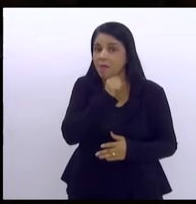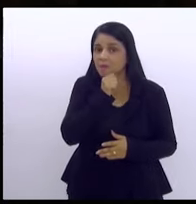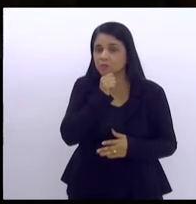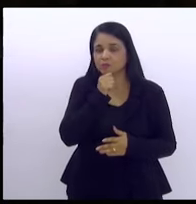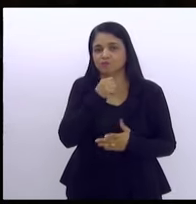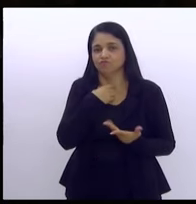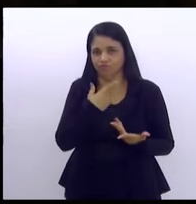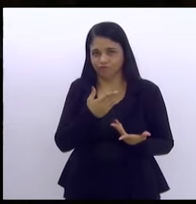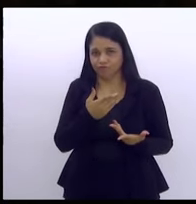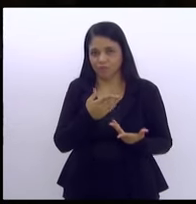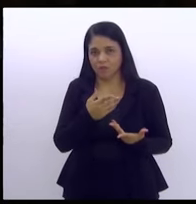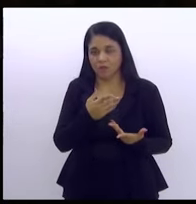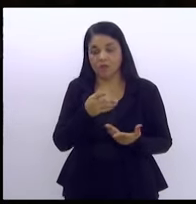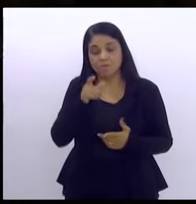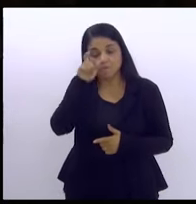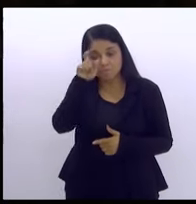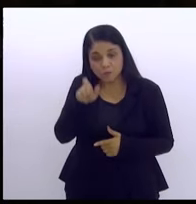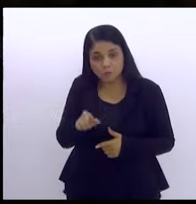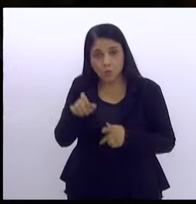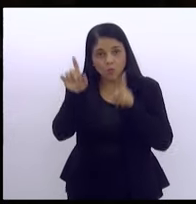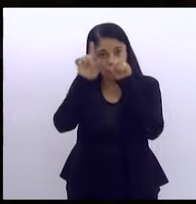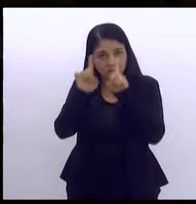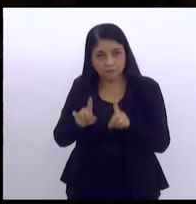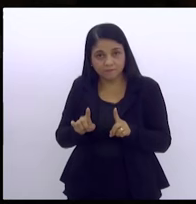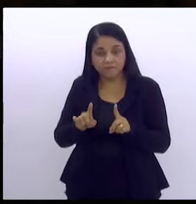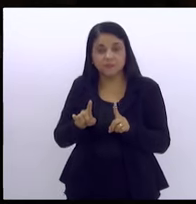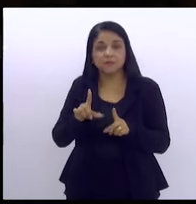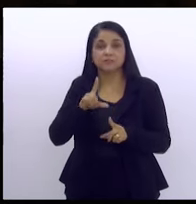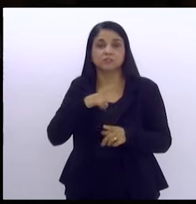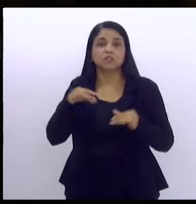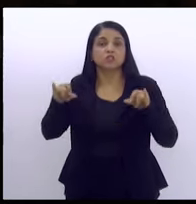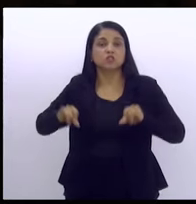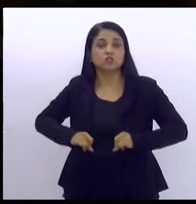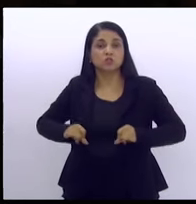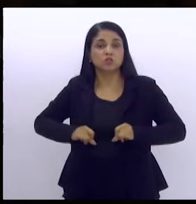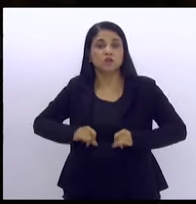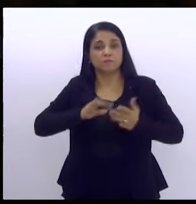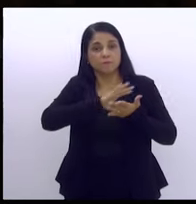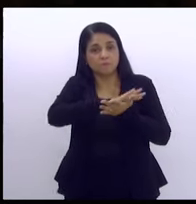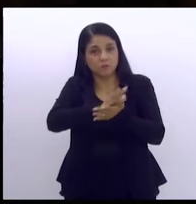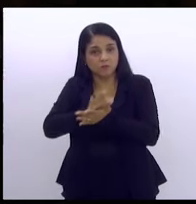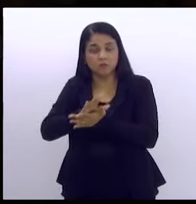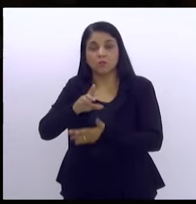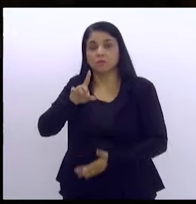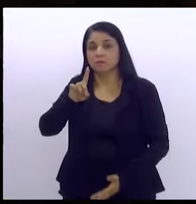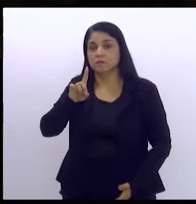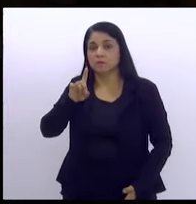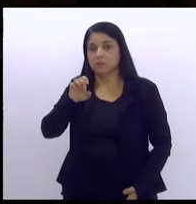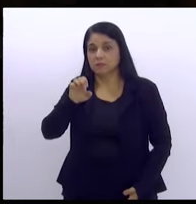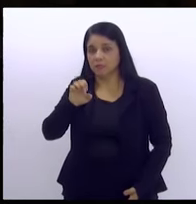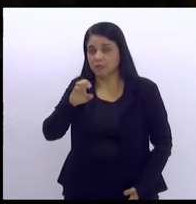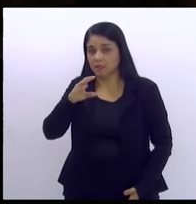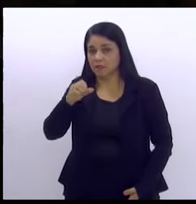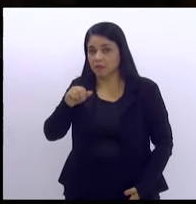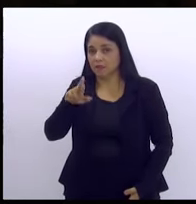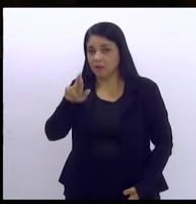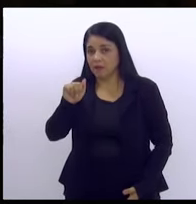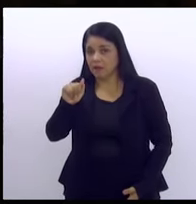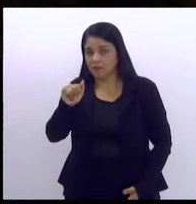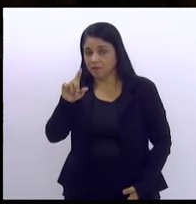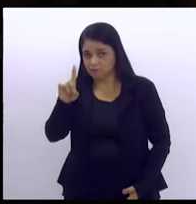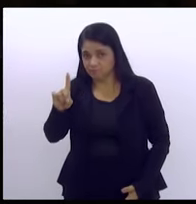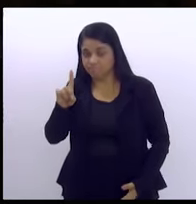prática, a pessoa com deficiência que sofre intolerância. E o DECRAD é uma realidade hoje, física, inclusive.